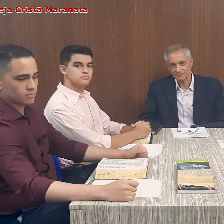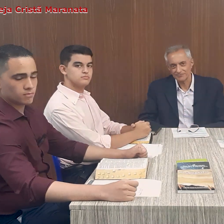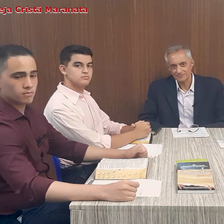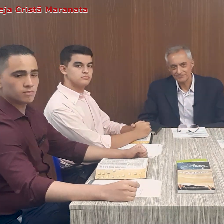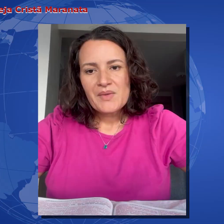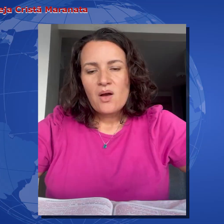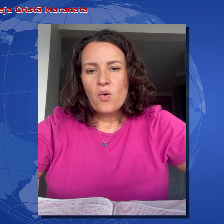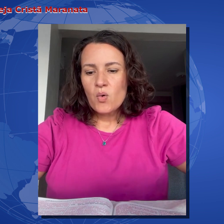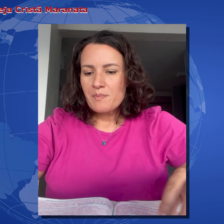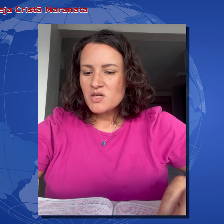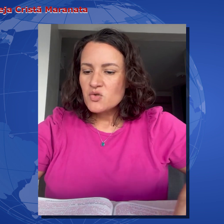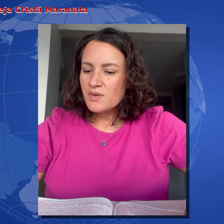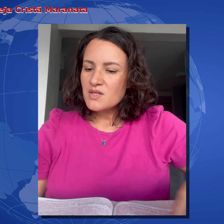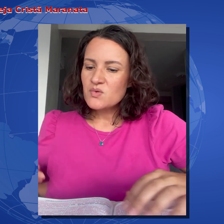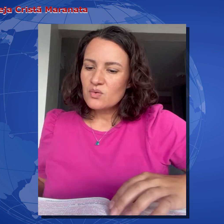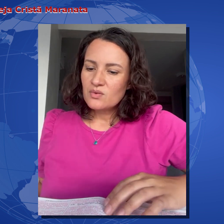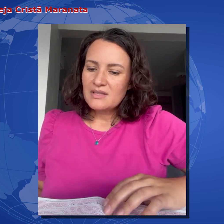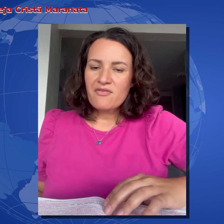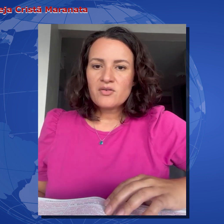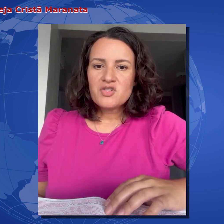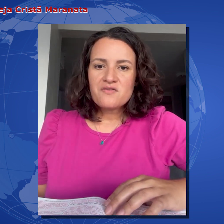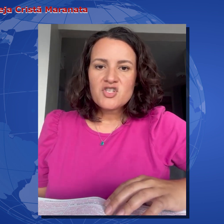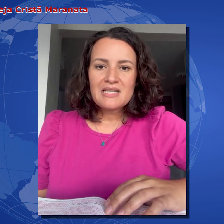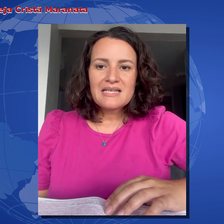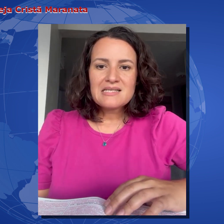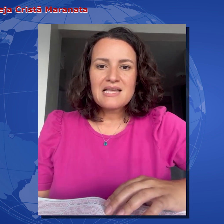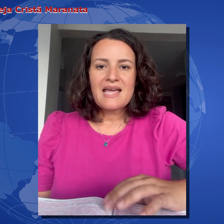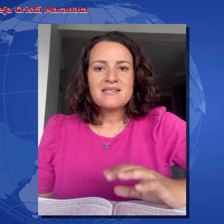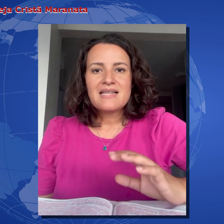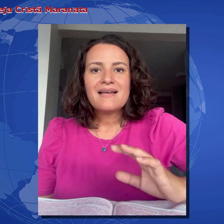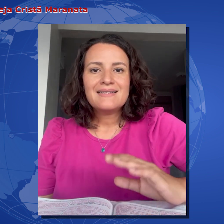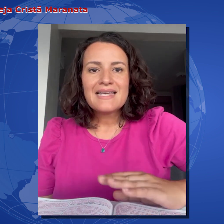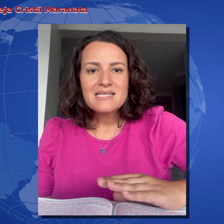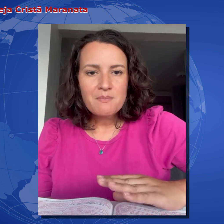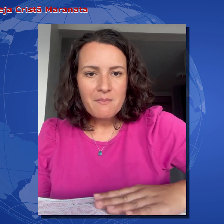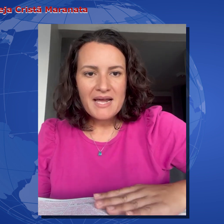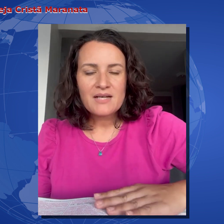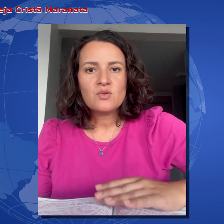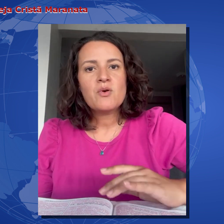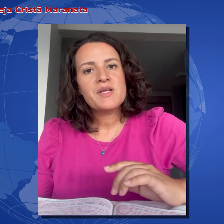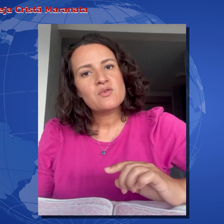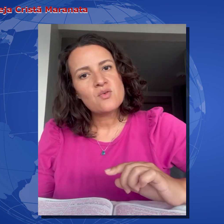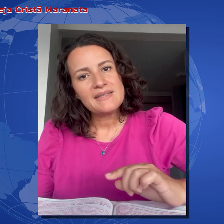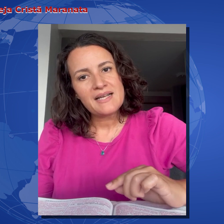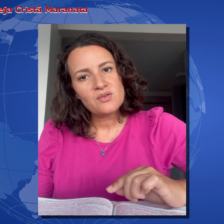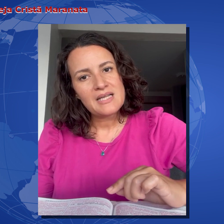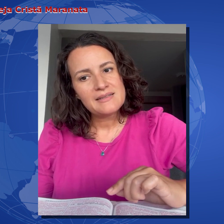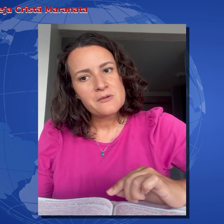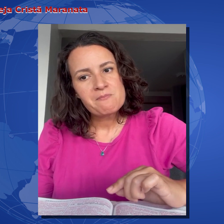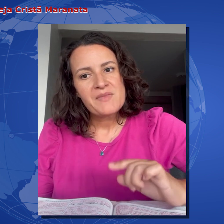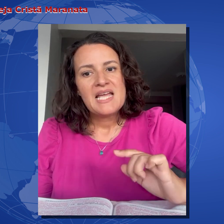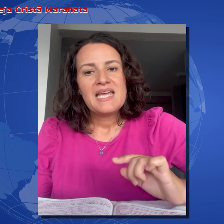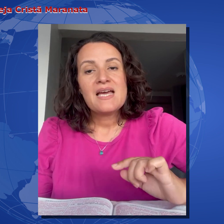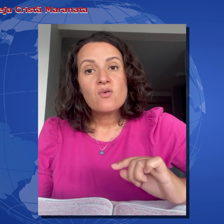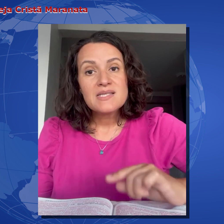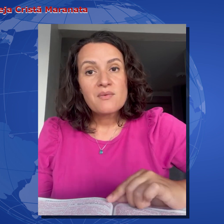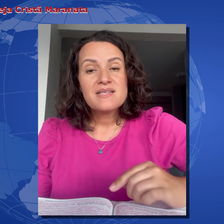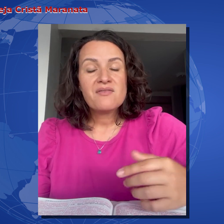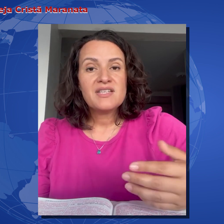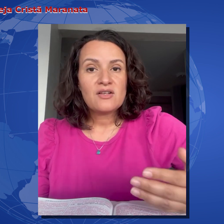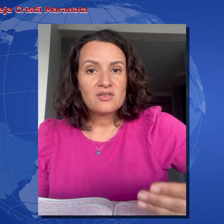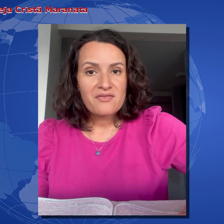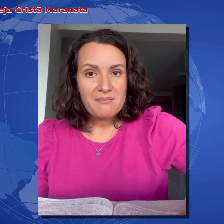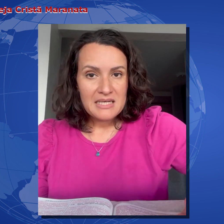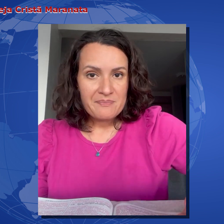assistir. O prejuízo da falta de vigilância é estar despreparado no momento de um ataque do ladrão e a